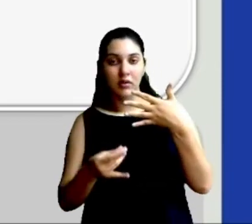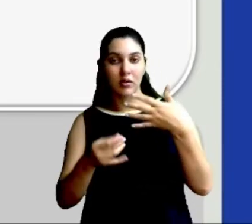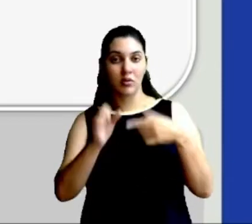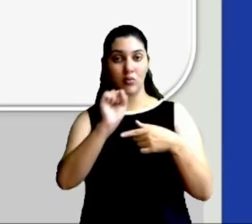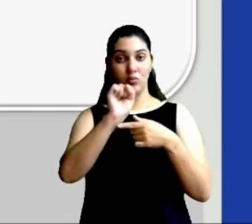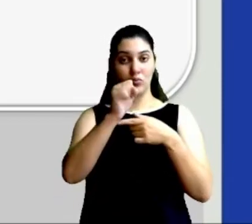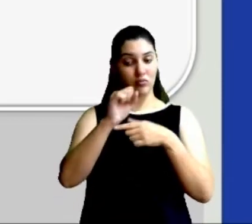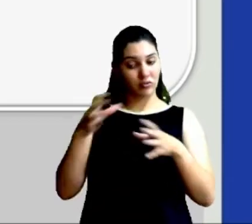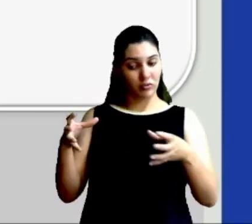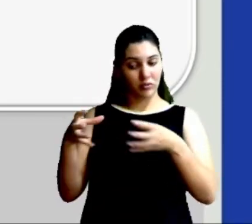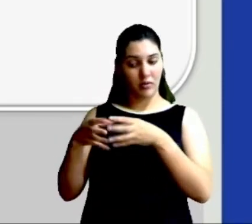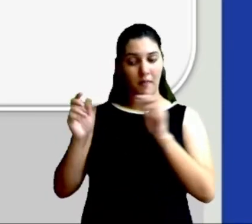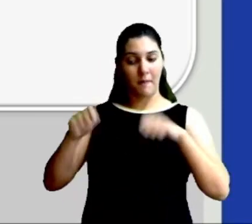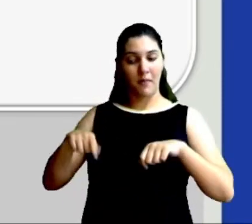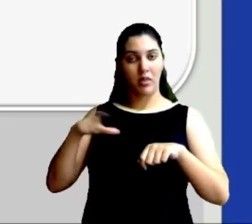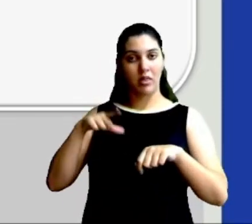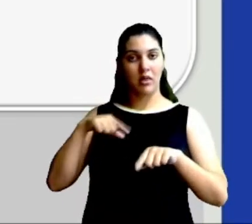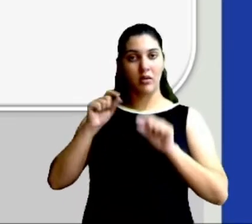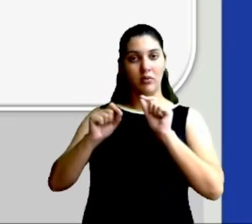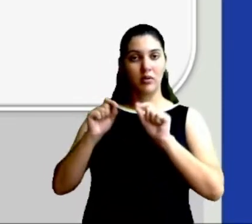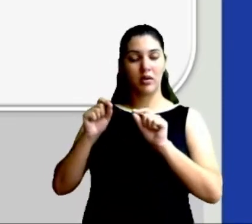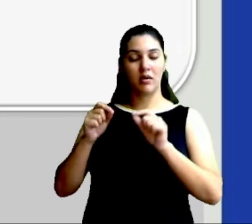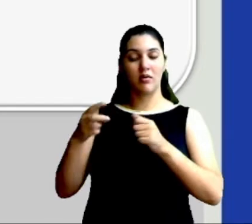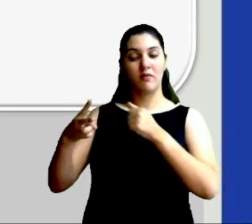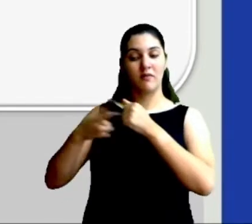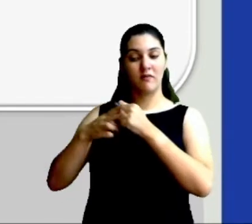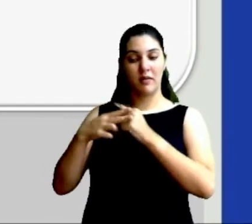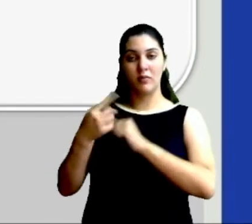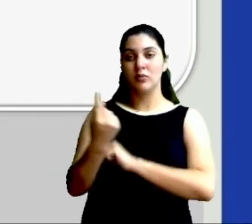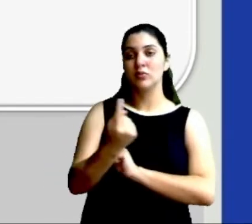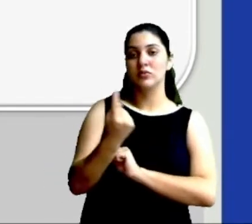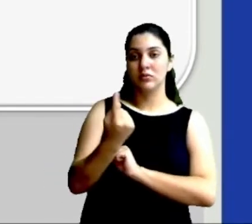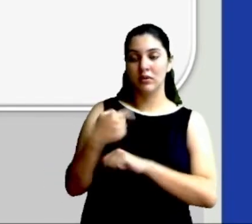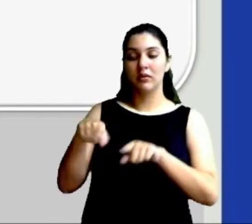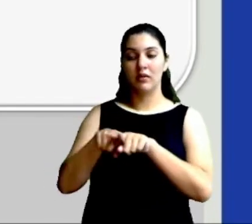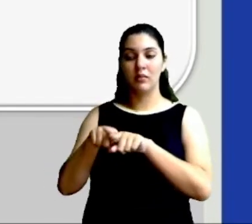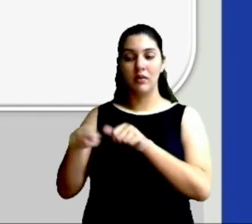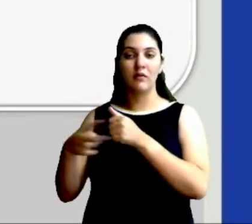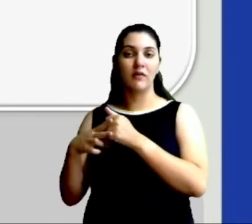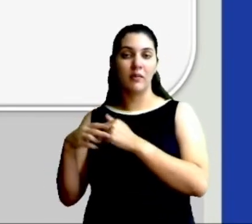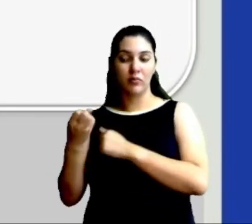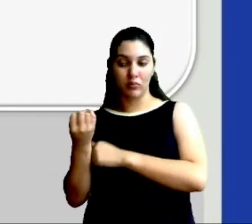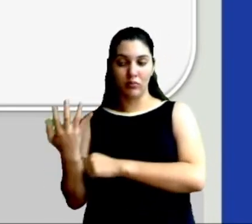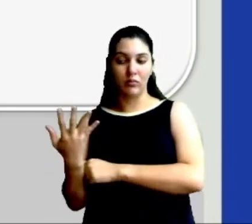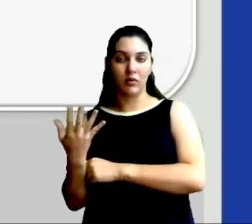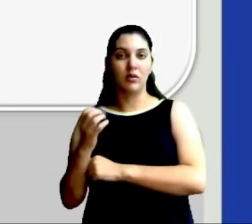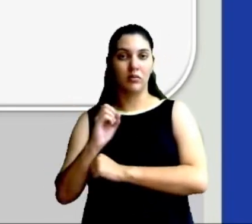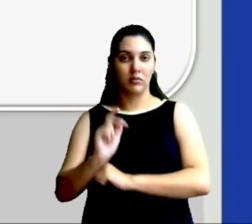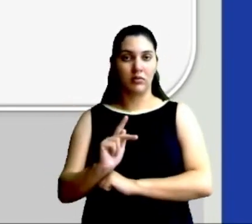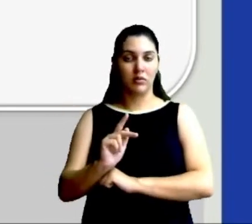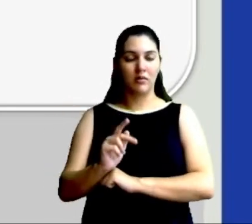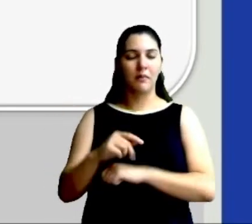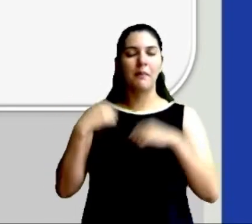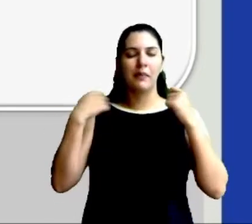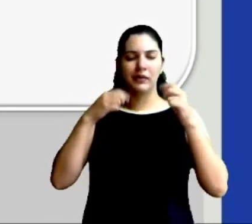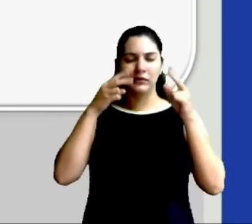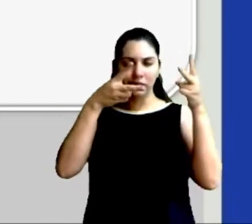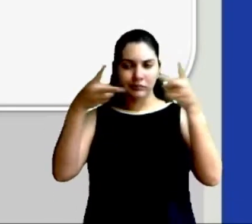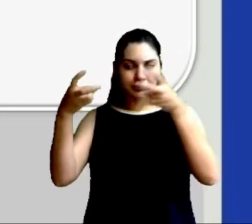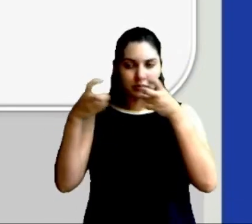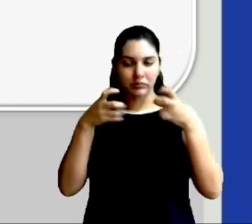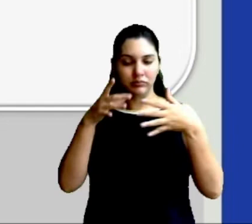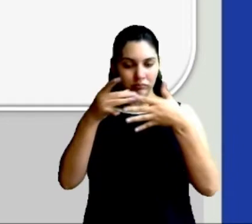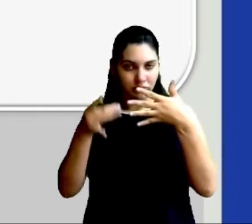sujeito coletivo, eu posso colocar tanto o verbo no singular quanto o verbo no plural. Então, é bom a gente ficar ligadinho nesses